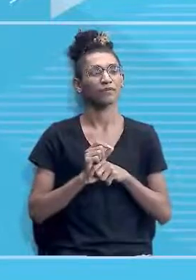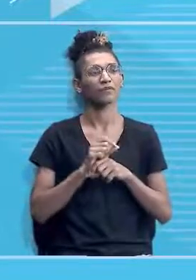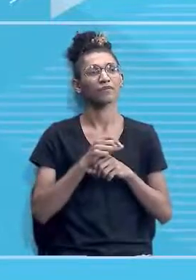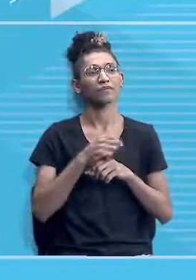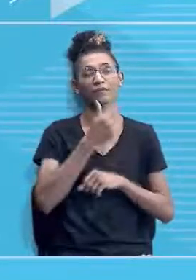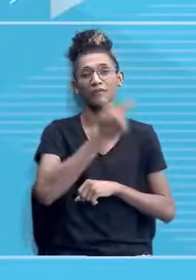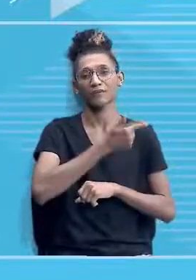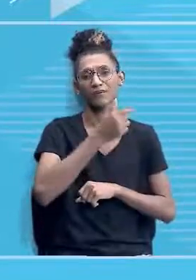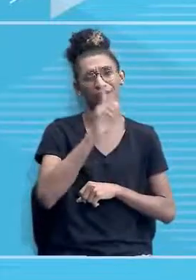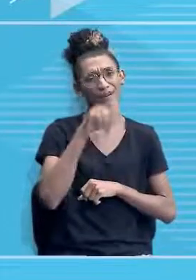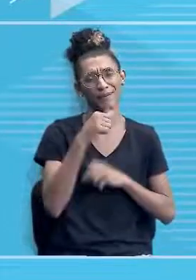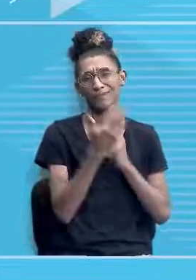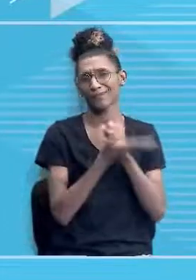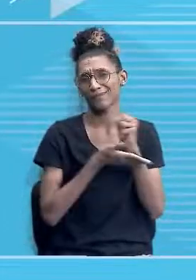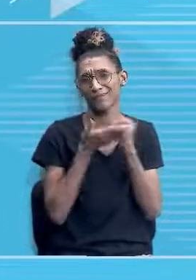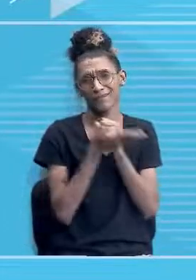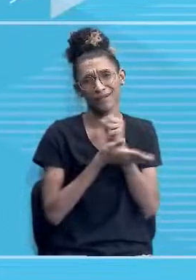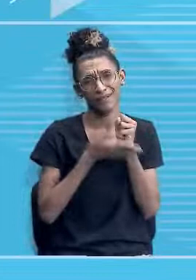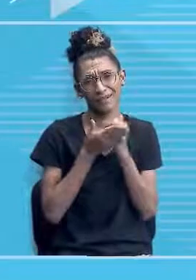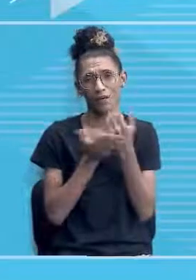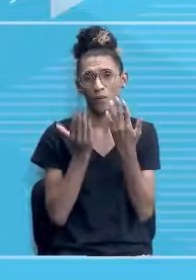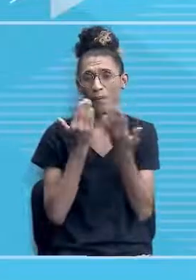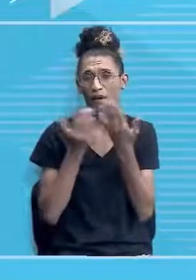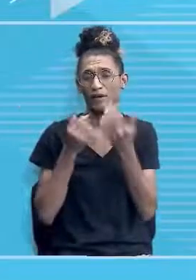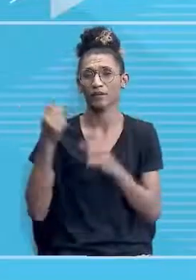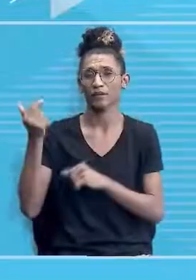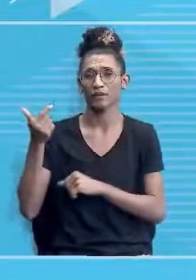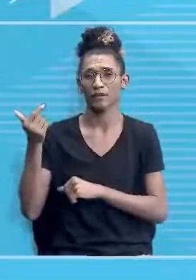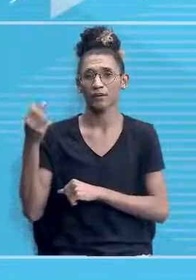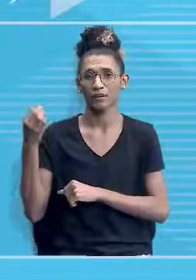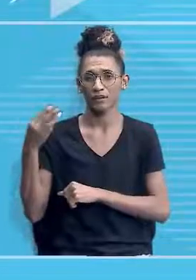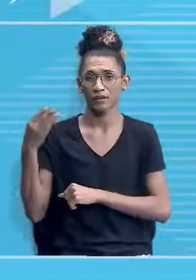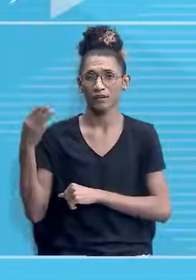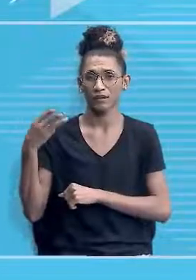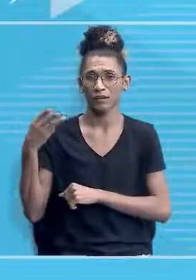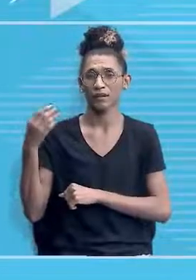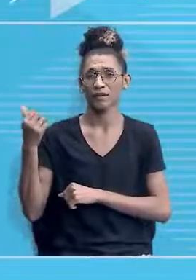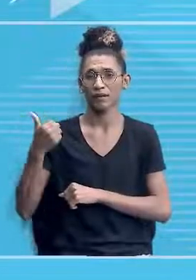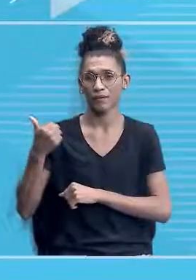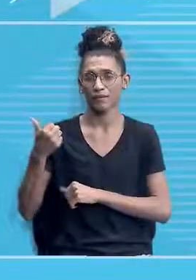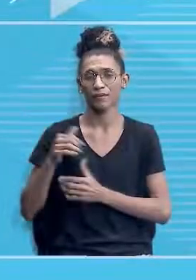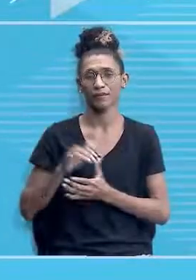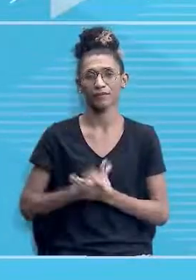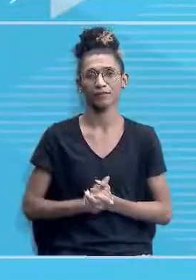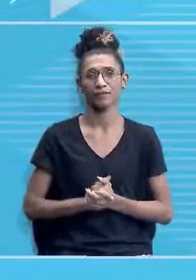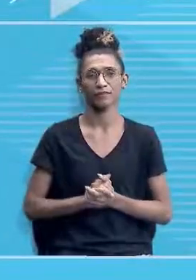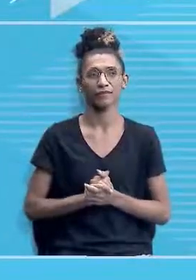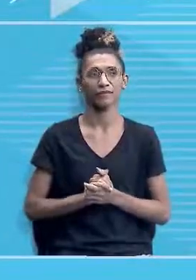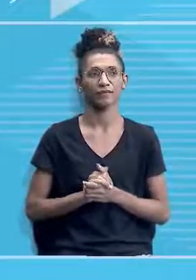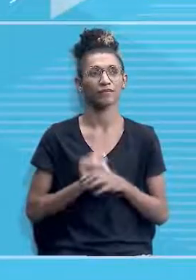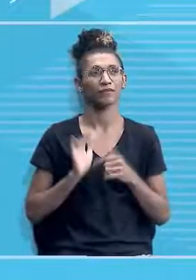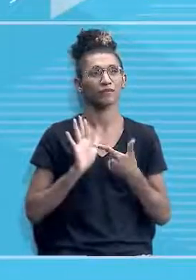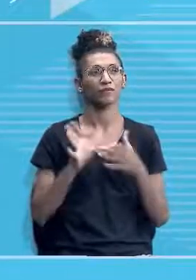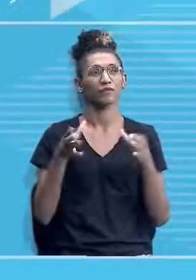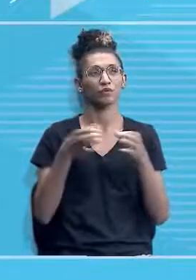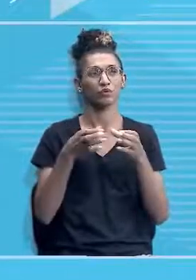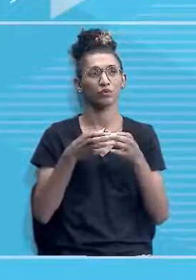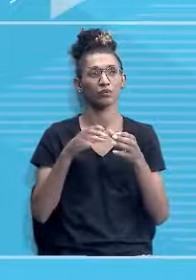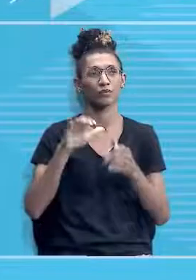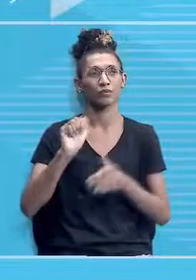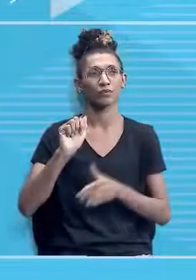mais básica do que a primária que é mais básica do que até se área Tá bom então é uma ordem legal isso aqui é a só linfáticas